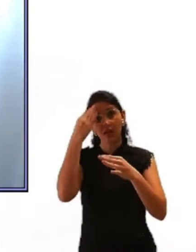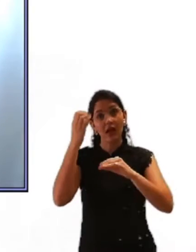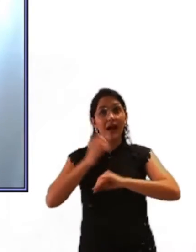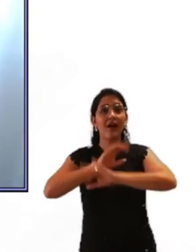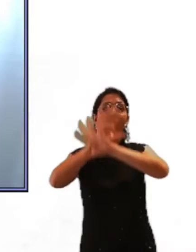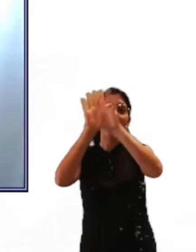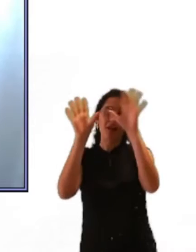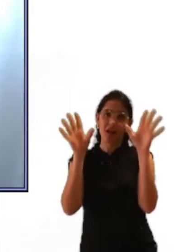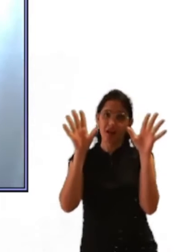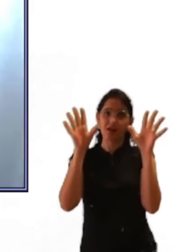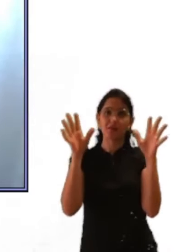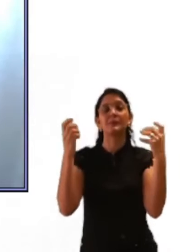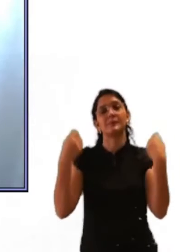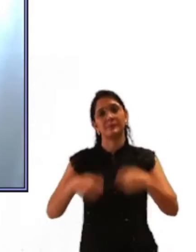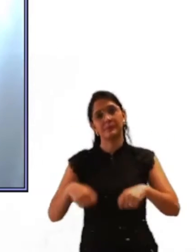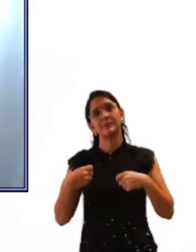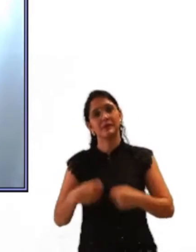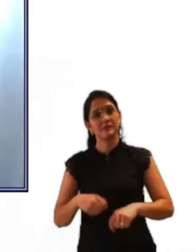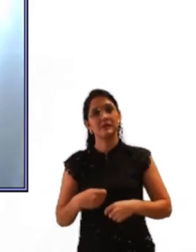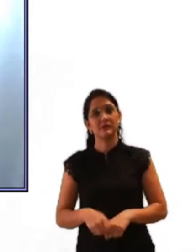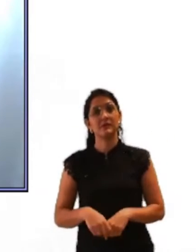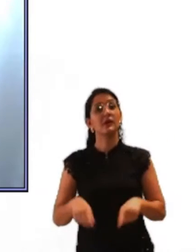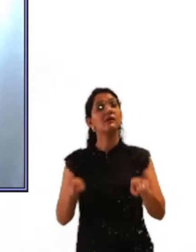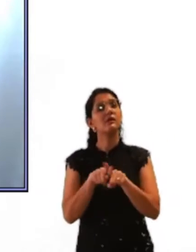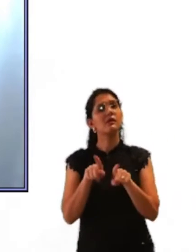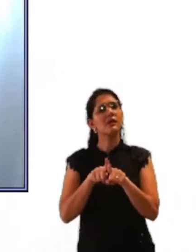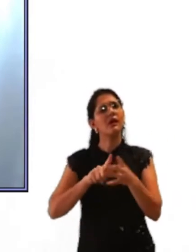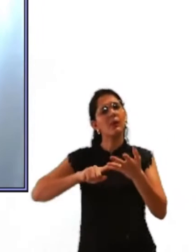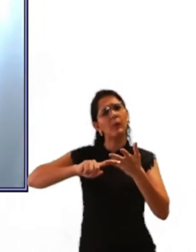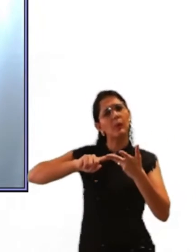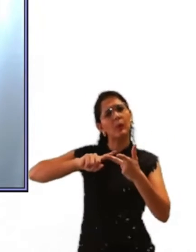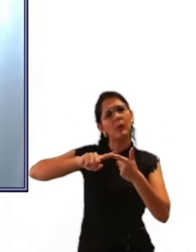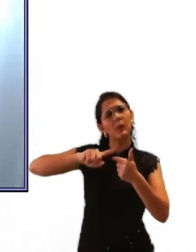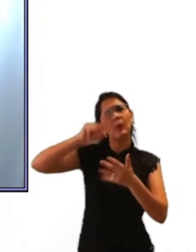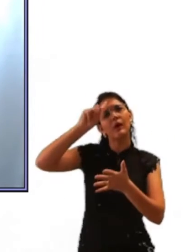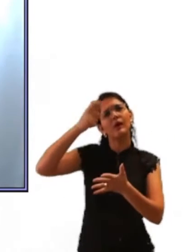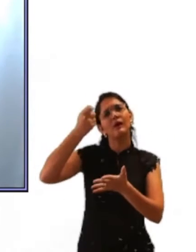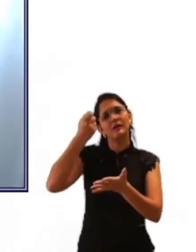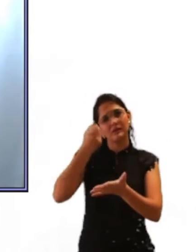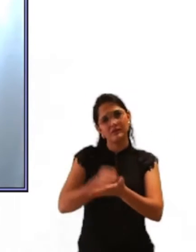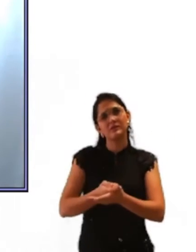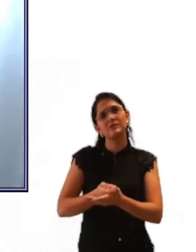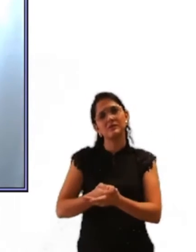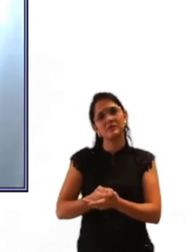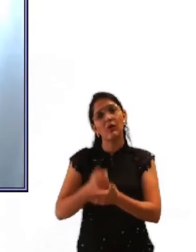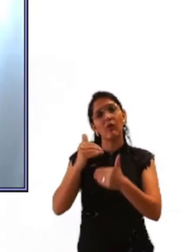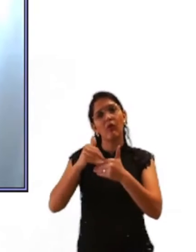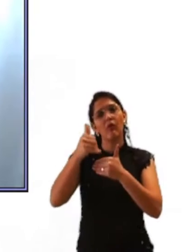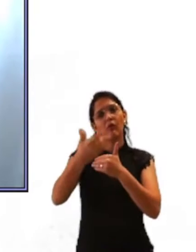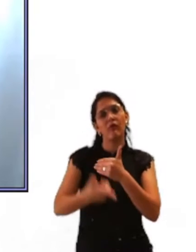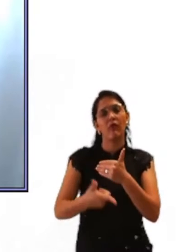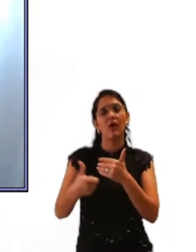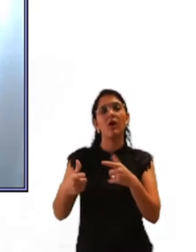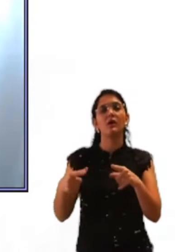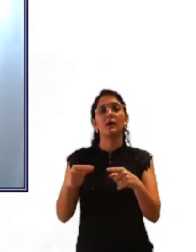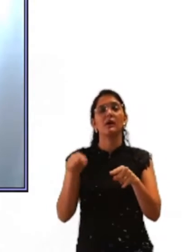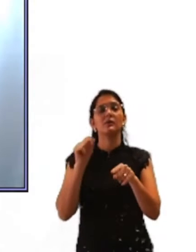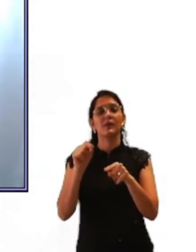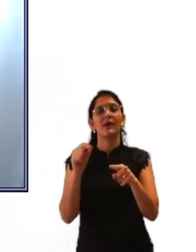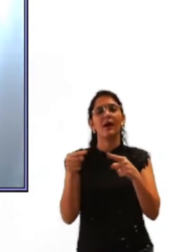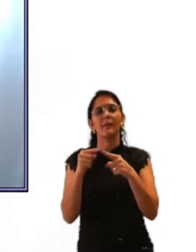concepções interdisciplinares que abordam a tomada de decisão judicial fora dessa perspectiva ortodoxa